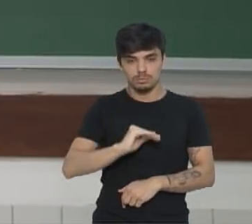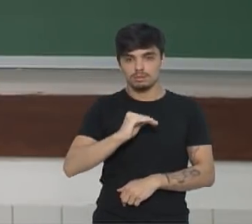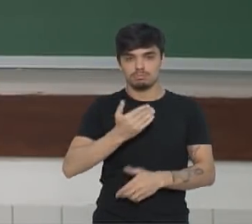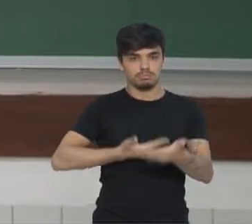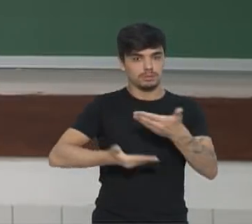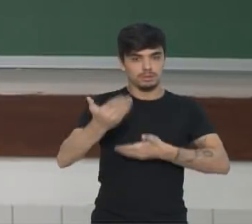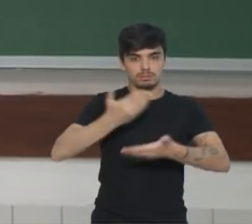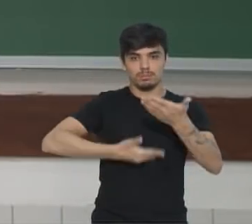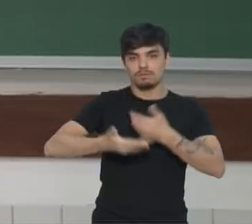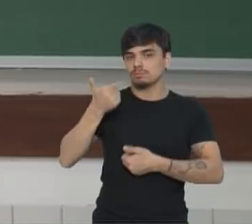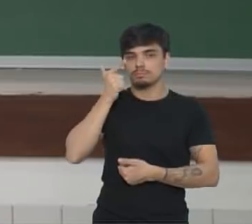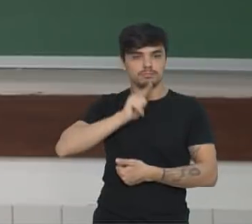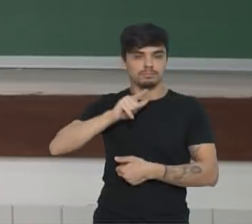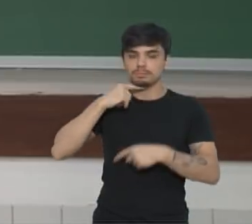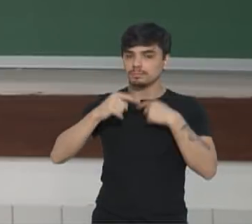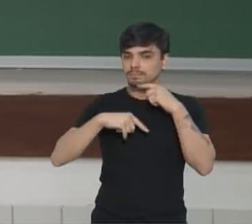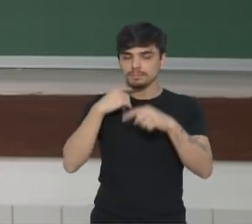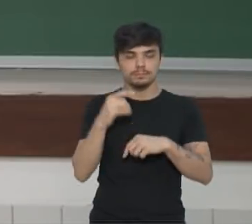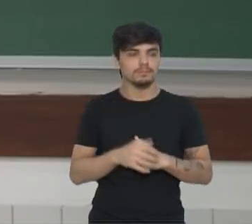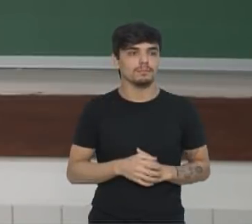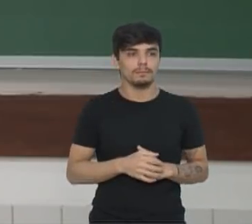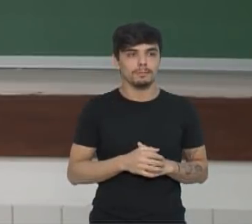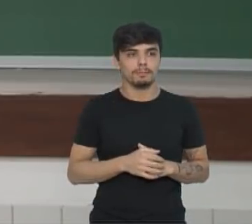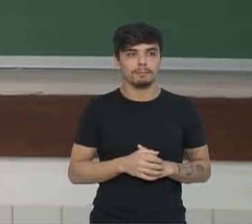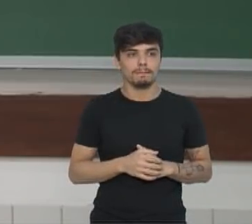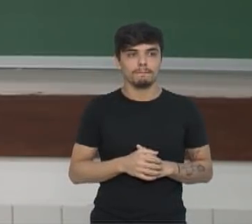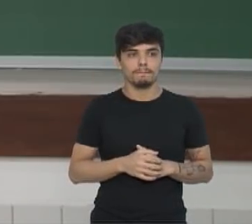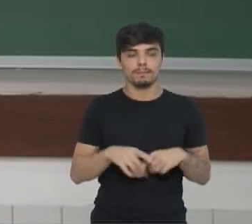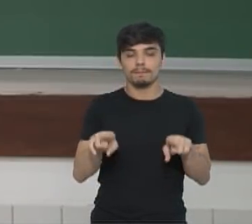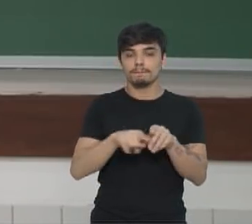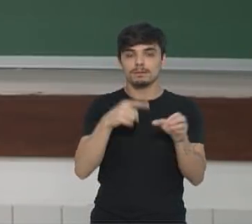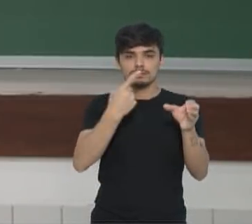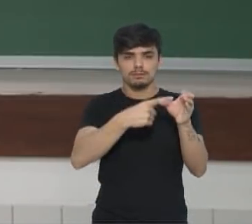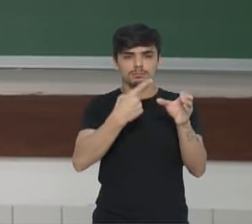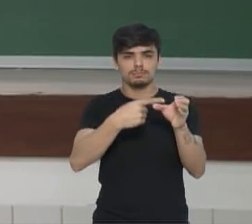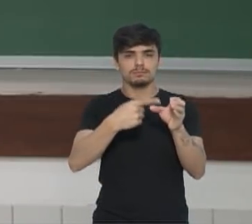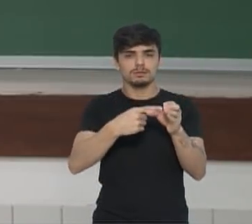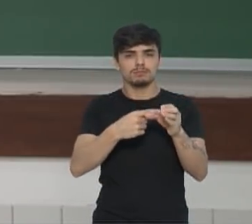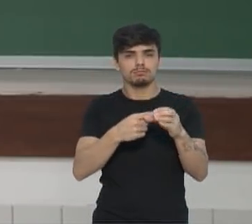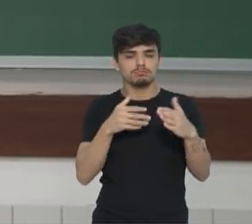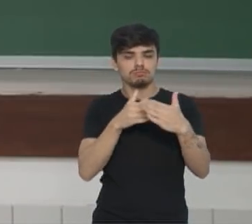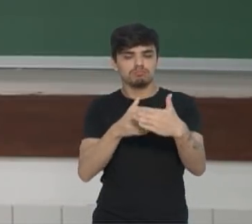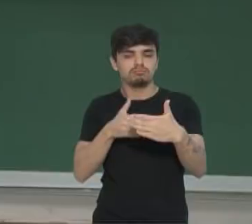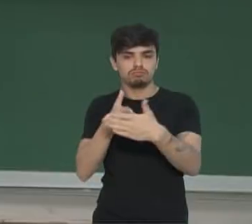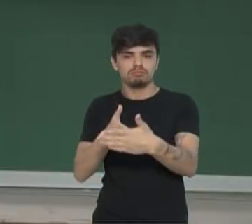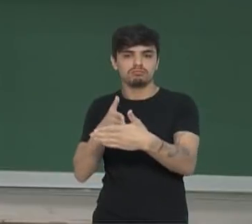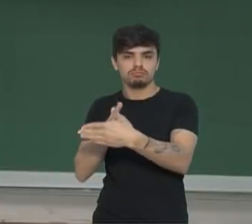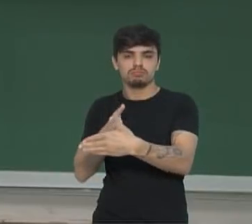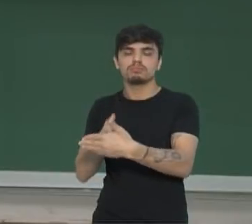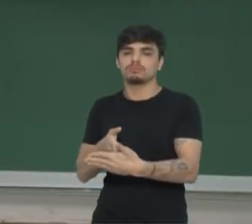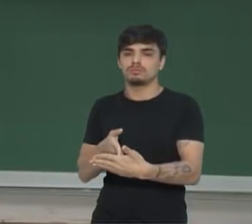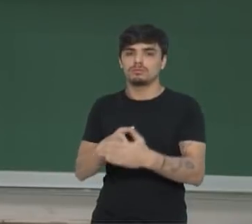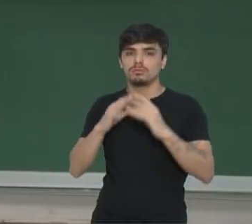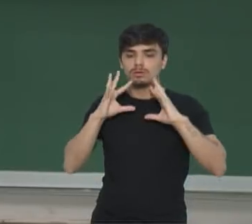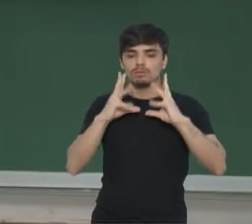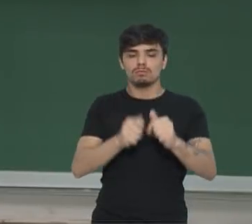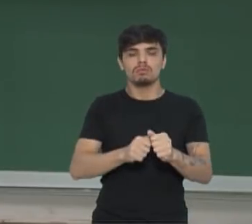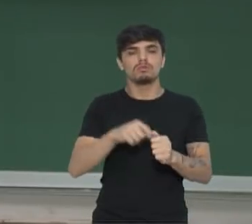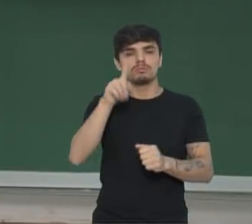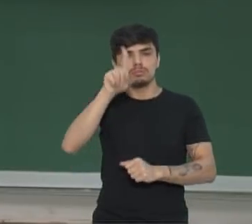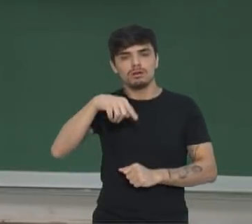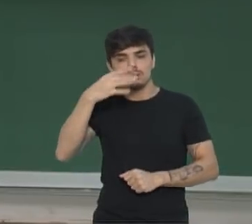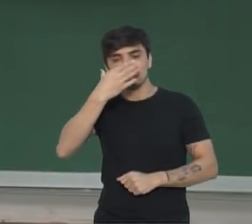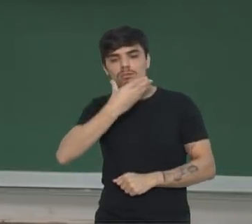Assembleia. O que cria uma cidadania limitada. Por quê? Todos somos homens e